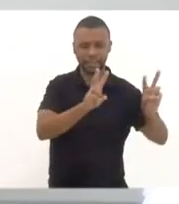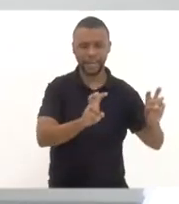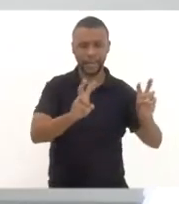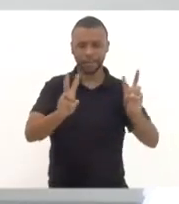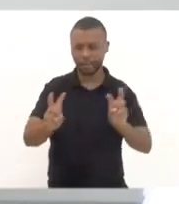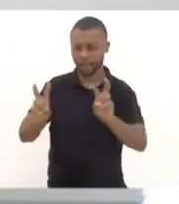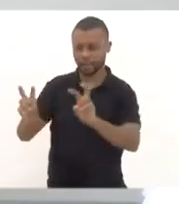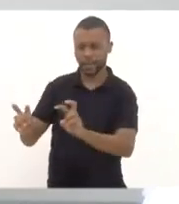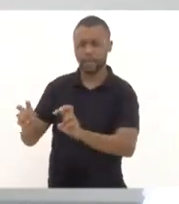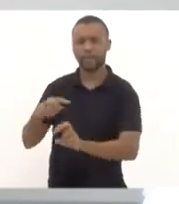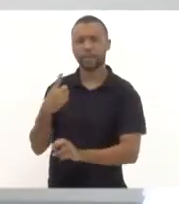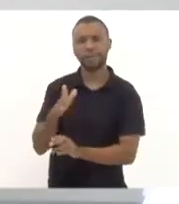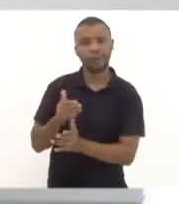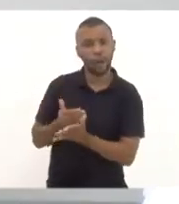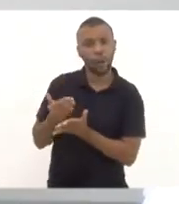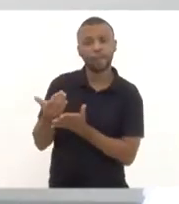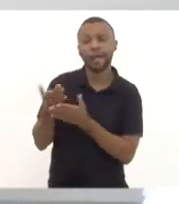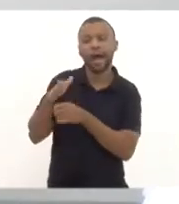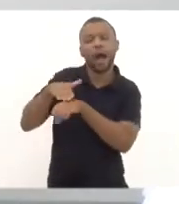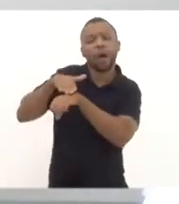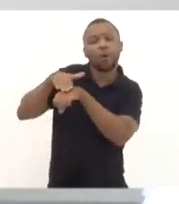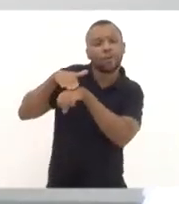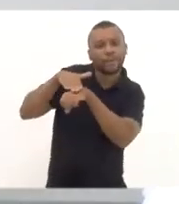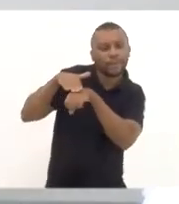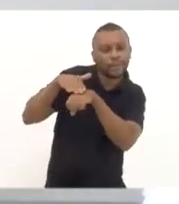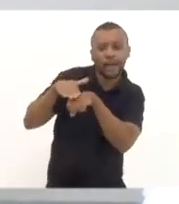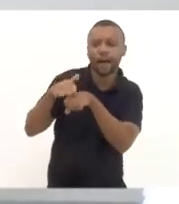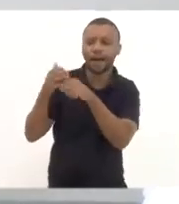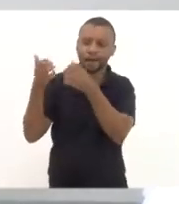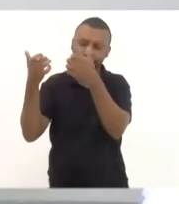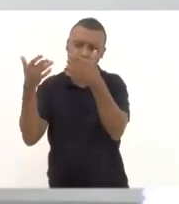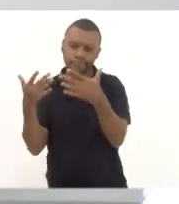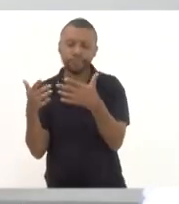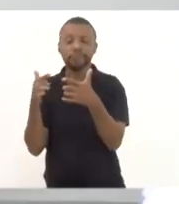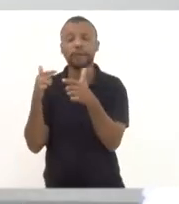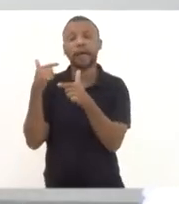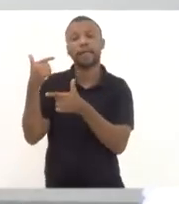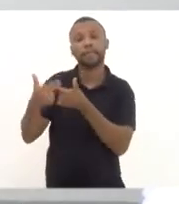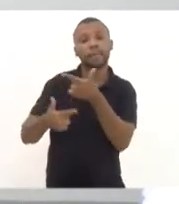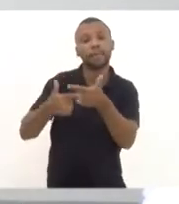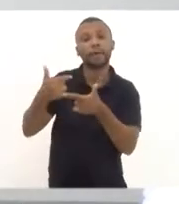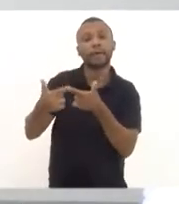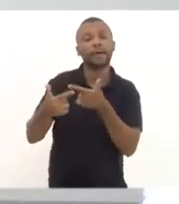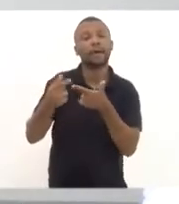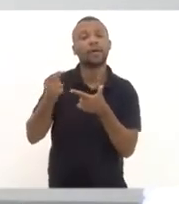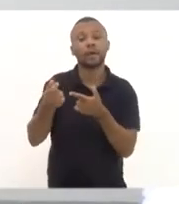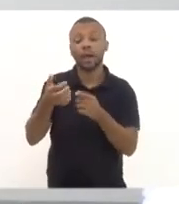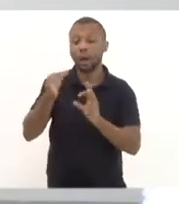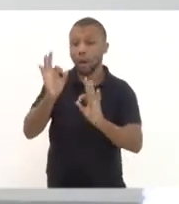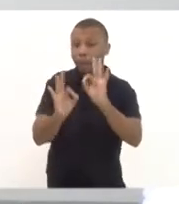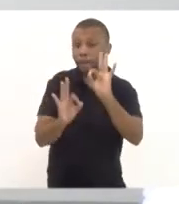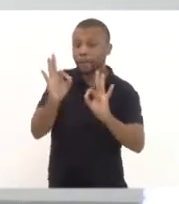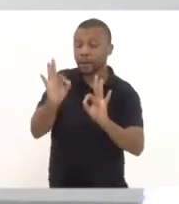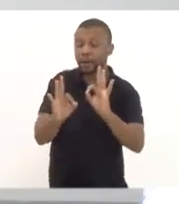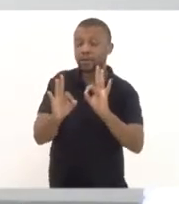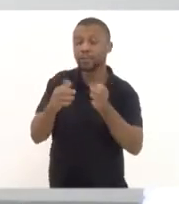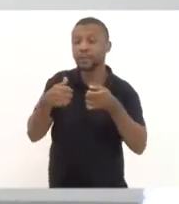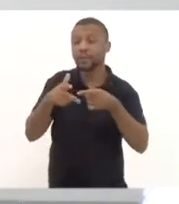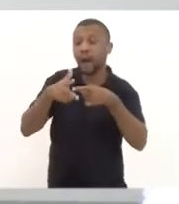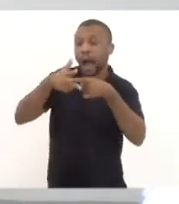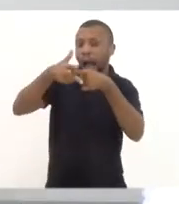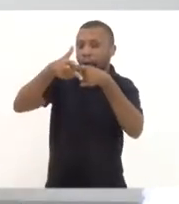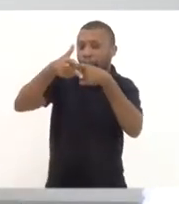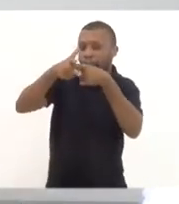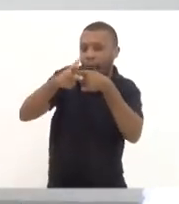começar a trabalhar o ajuste do plano não entendeu